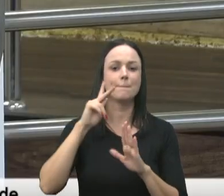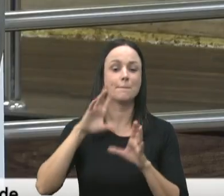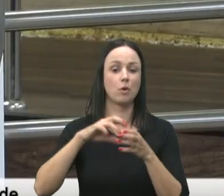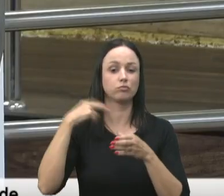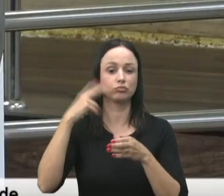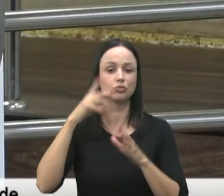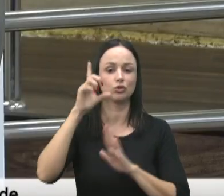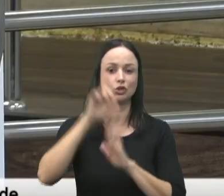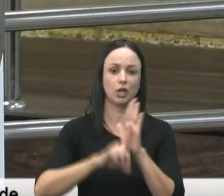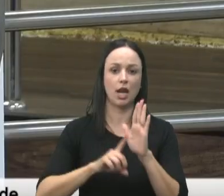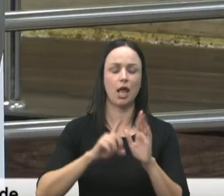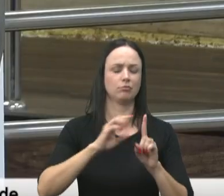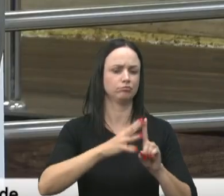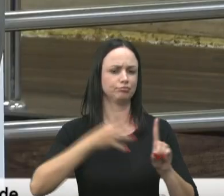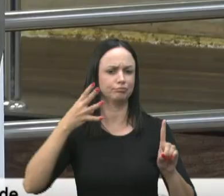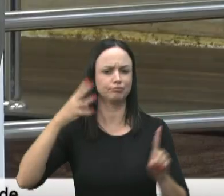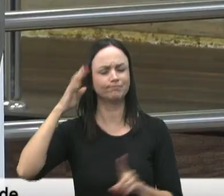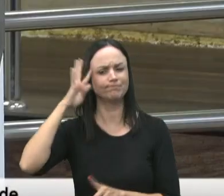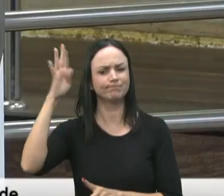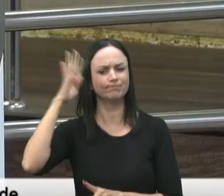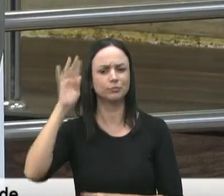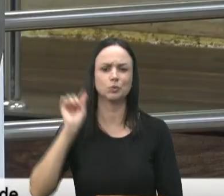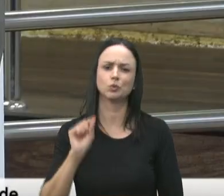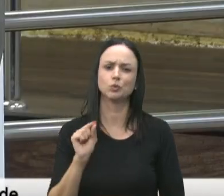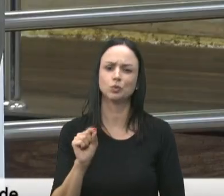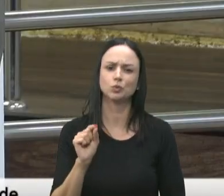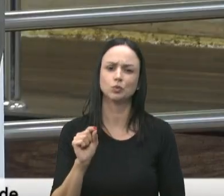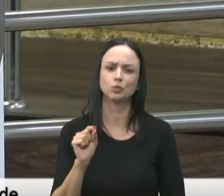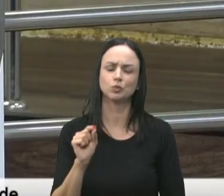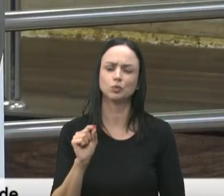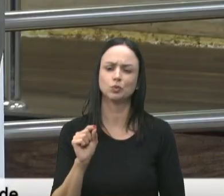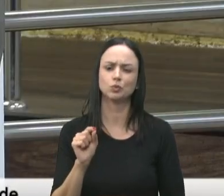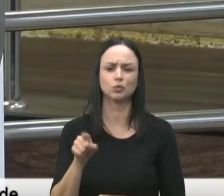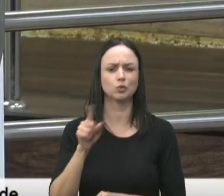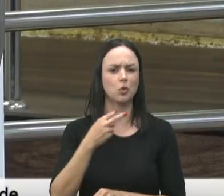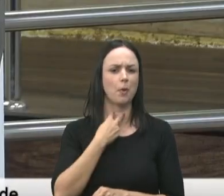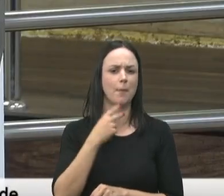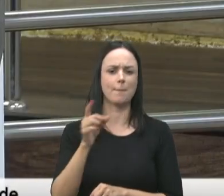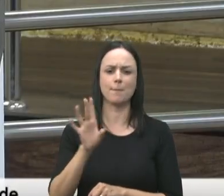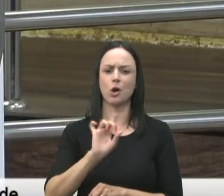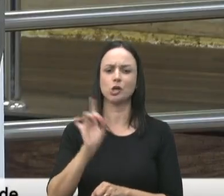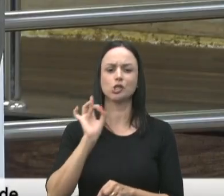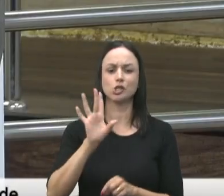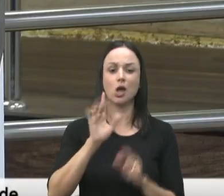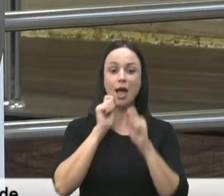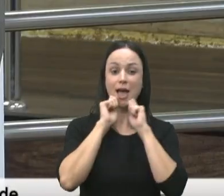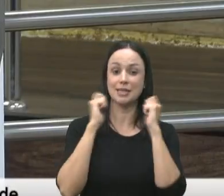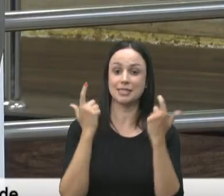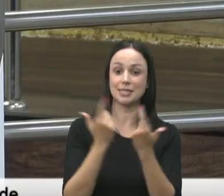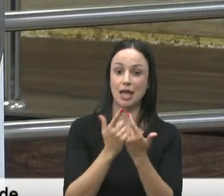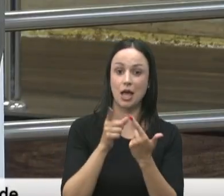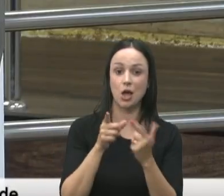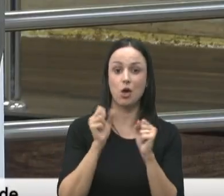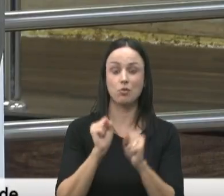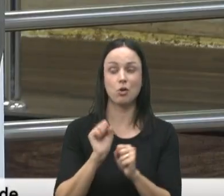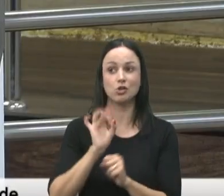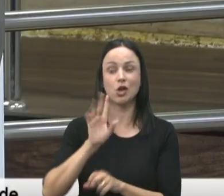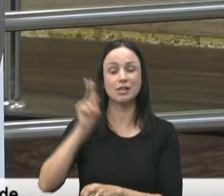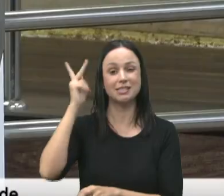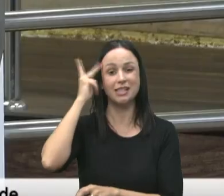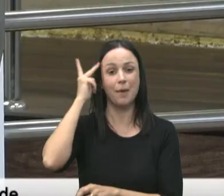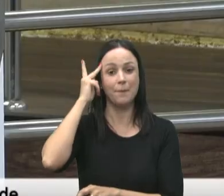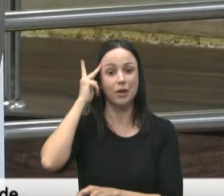LGBT, Dani, a gente pensou o seguinte: essa frente não pode ficar só lá na Assembleia, sequer só lá em São Paulo.